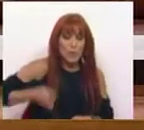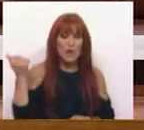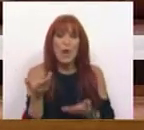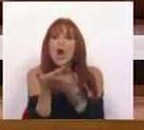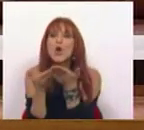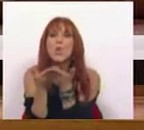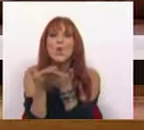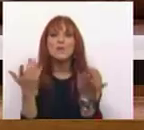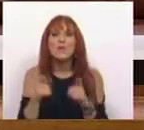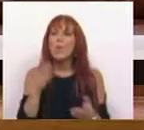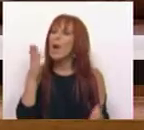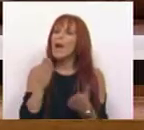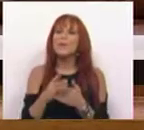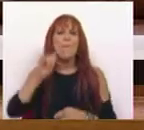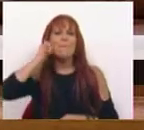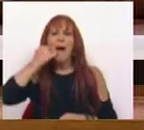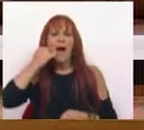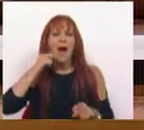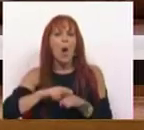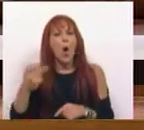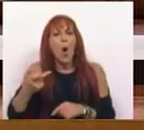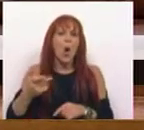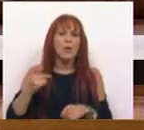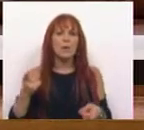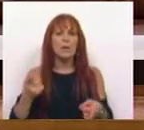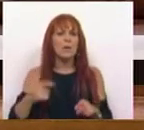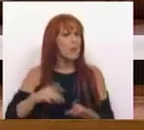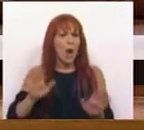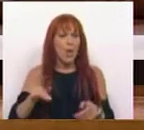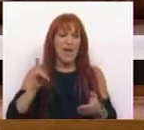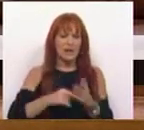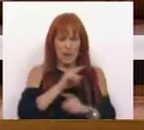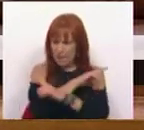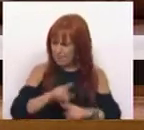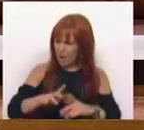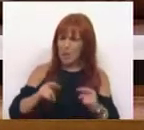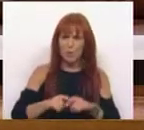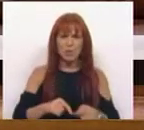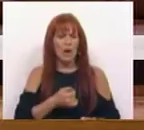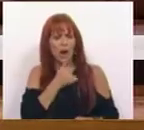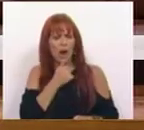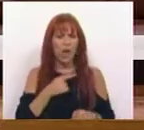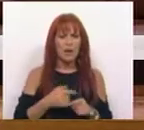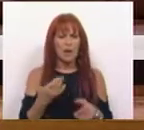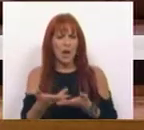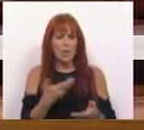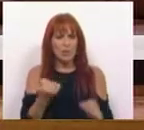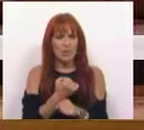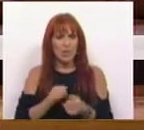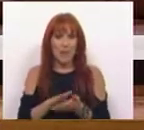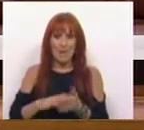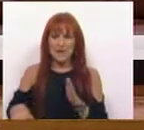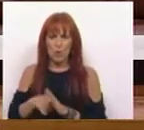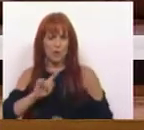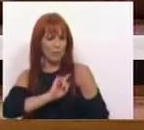de negociação não seja perturbado ou fragilizado. É necessário impedir que o arbítrio de relações laborais, baseada